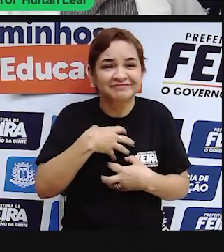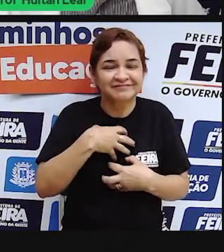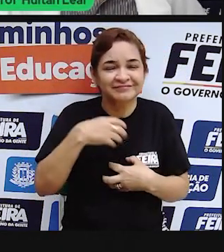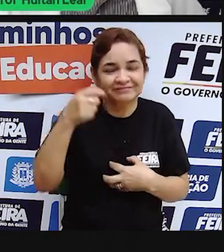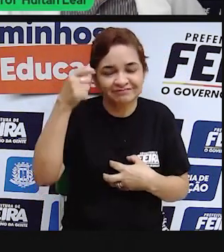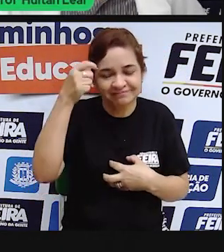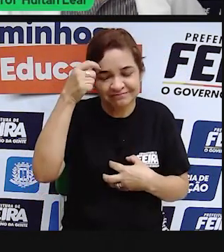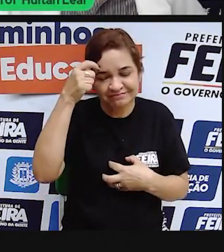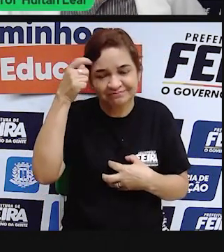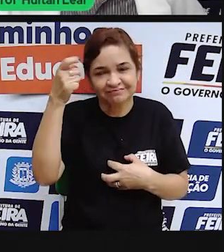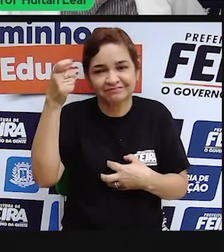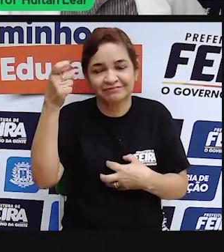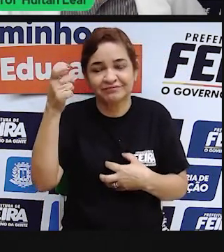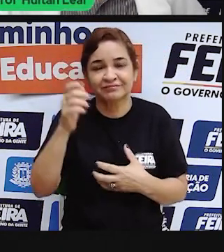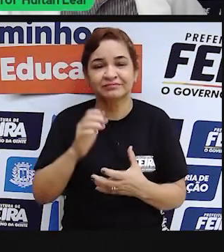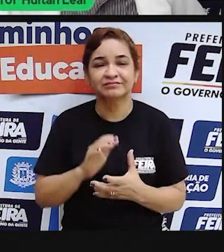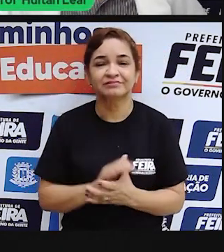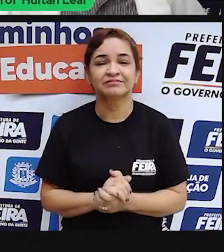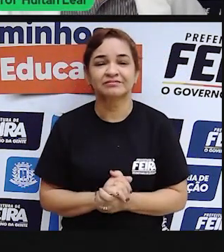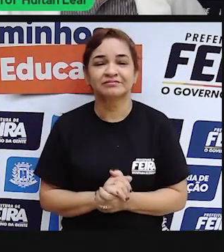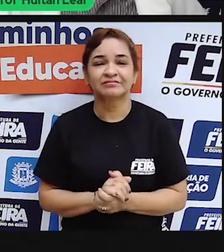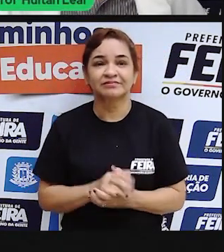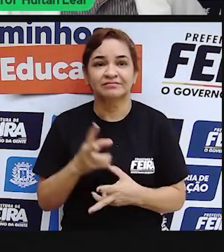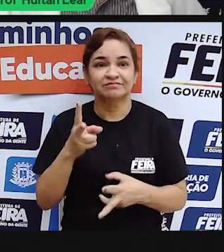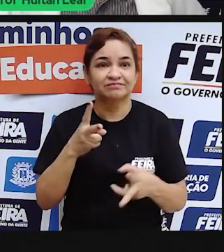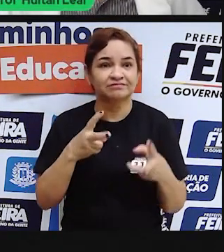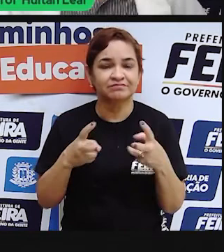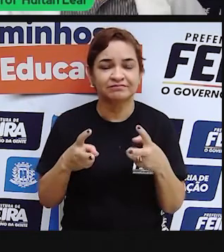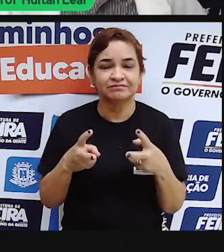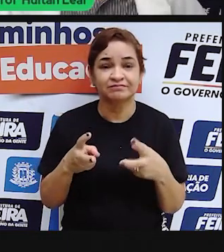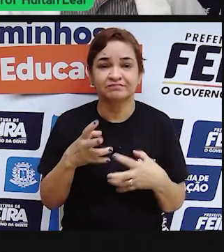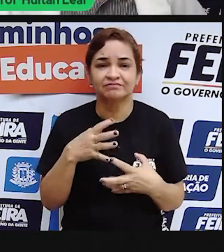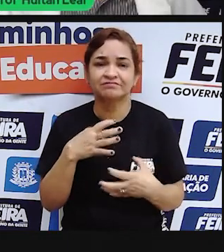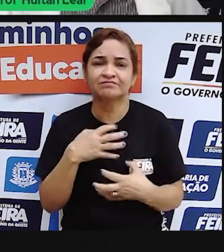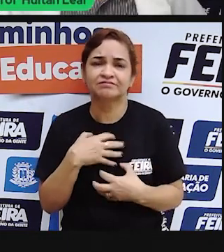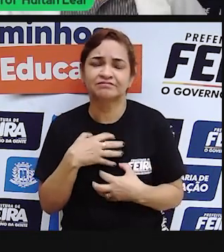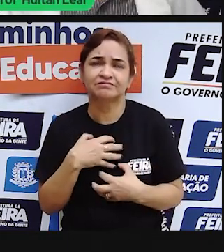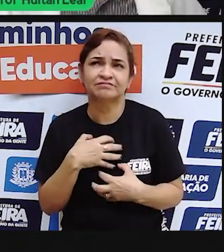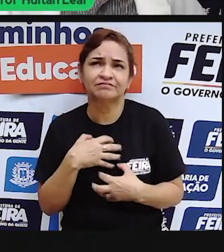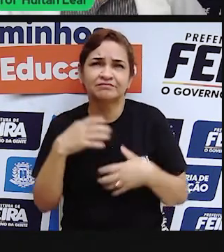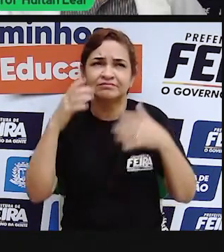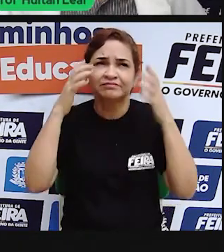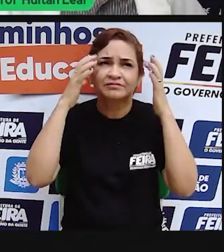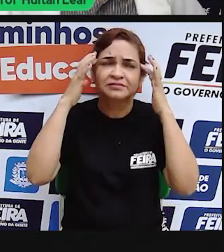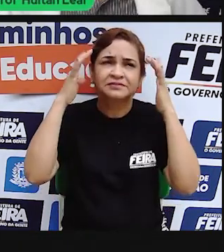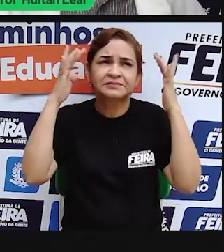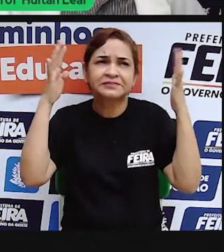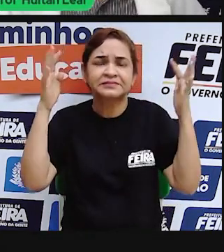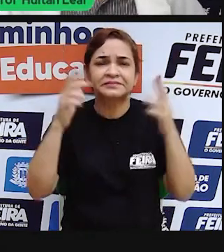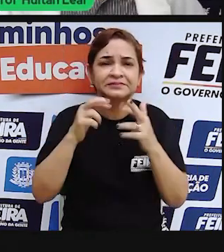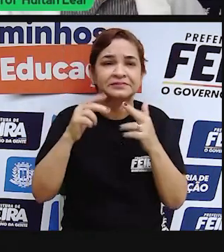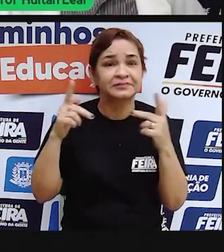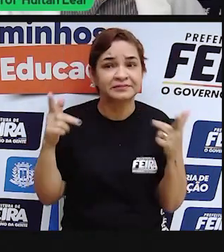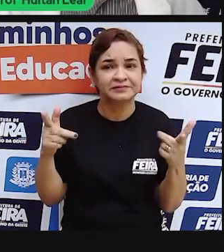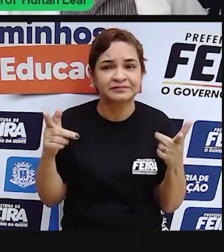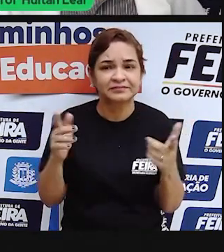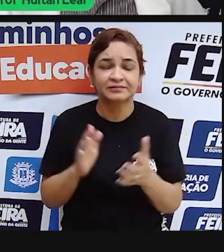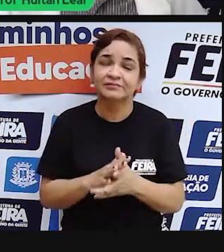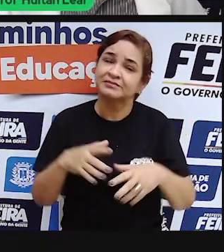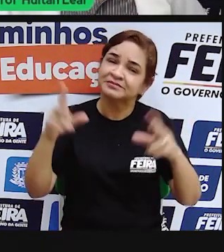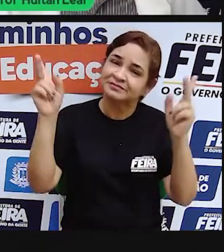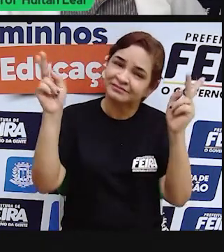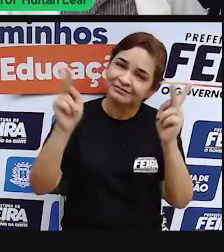não é algo material, apesar de muitas vezes parecer tão real, mas não é. E a